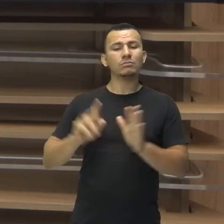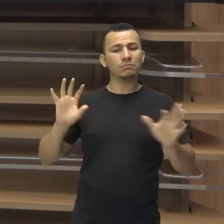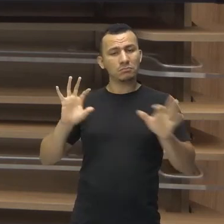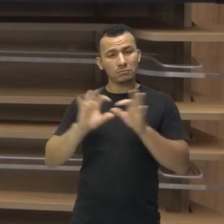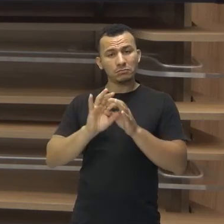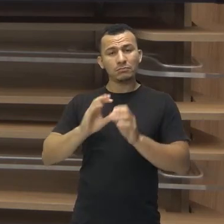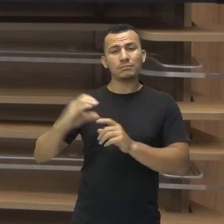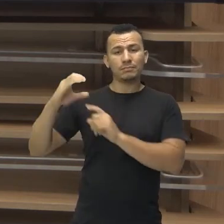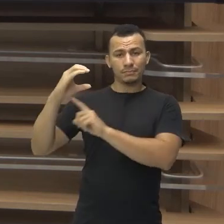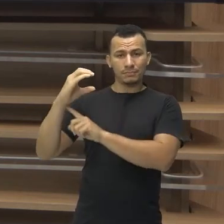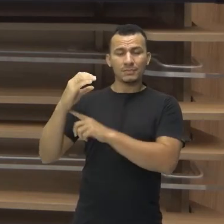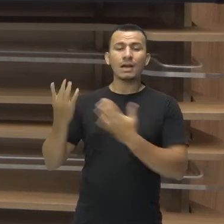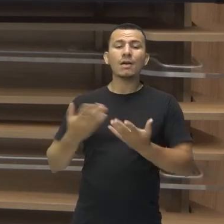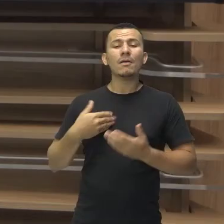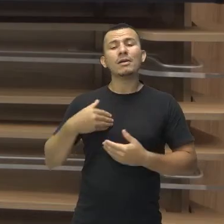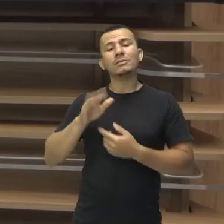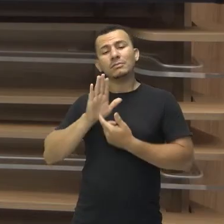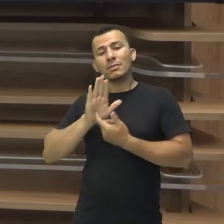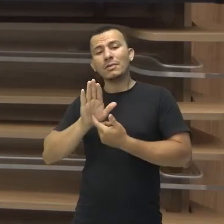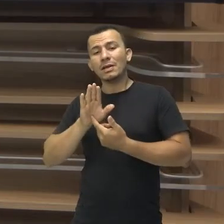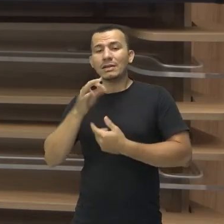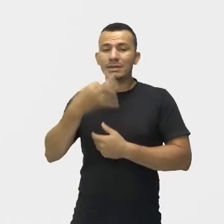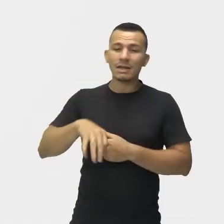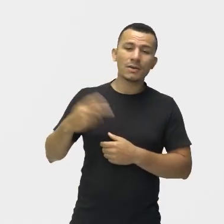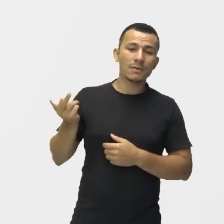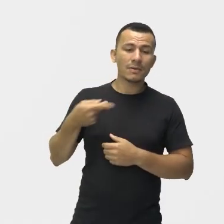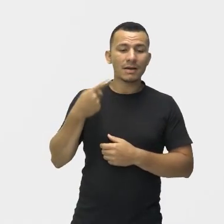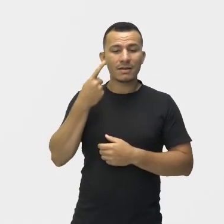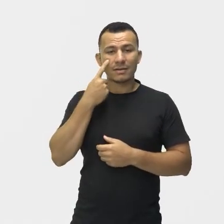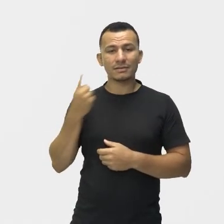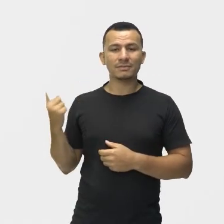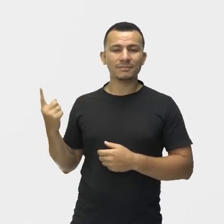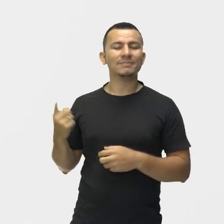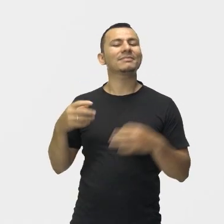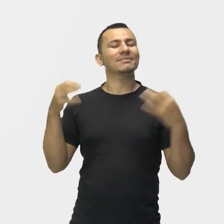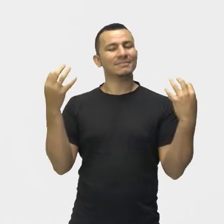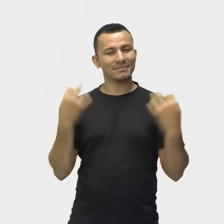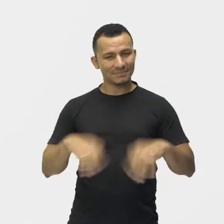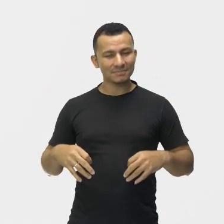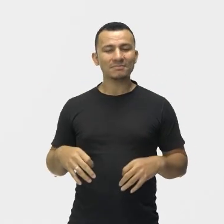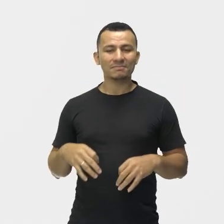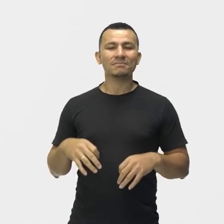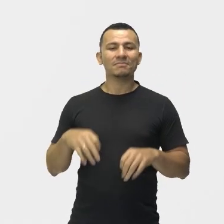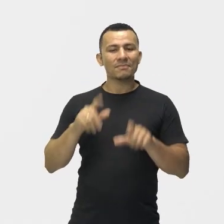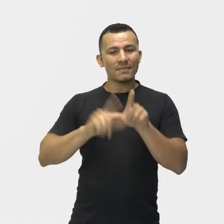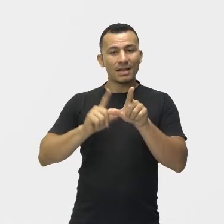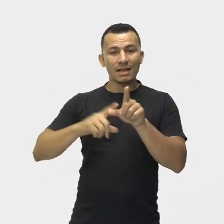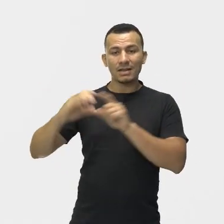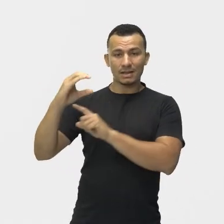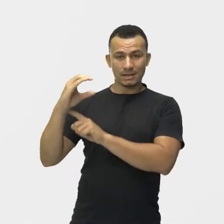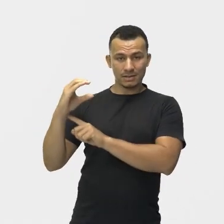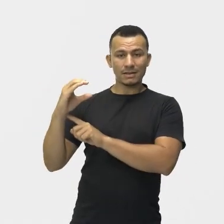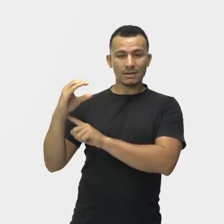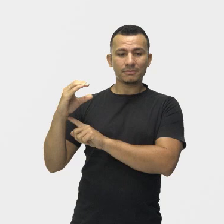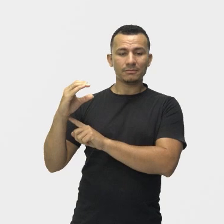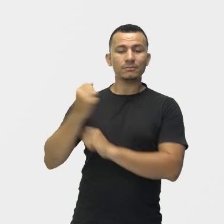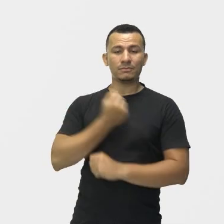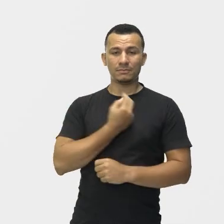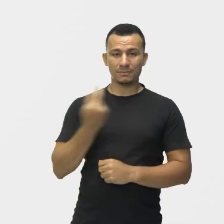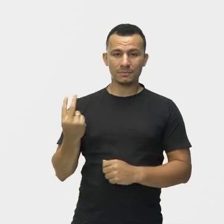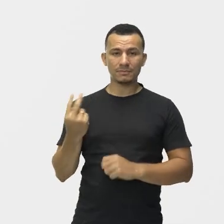C. E agora a gente vai conferir a resposta correta aí da nossa segunda questão. Olha só, então de acordo aí com o nosso